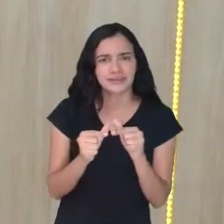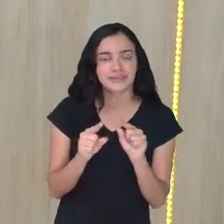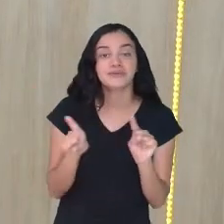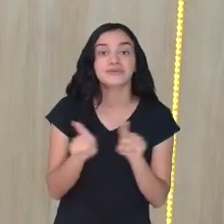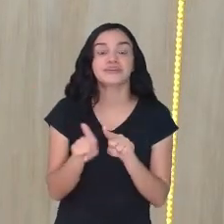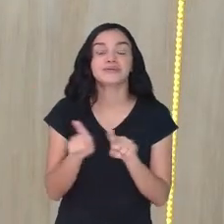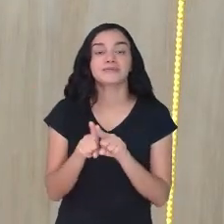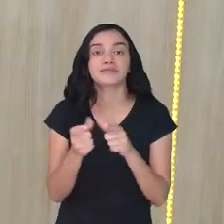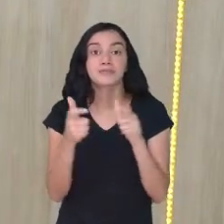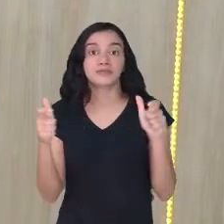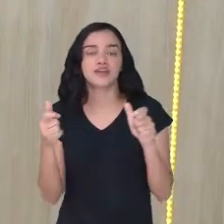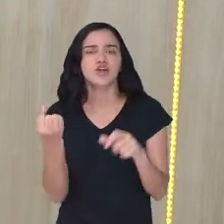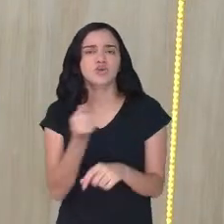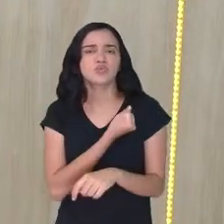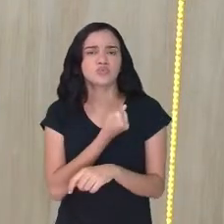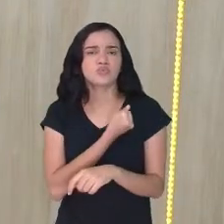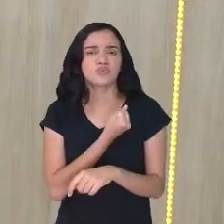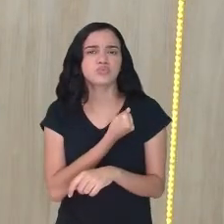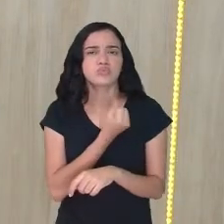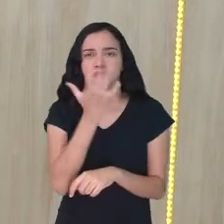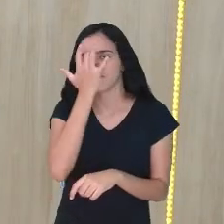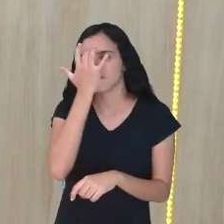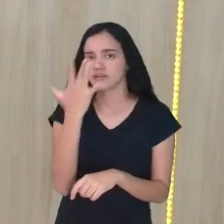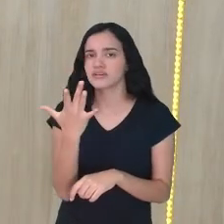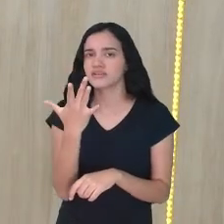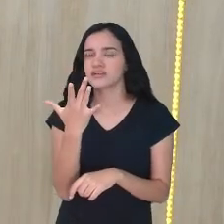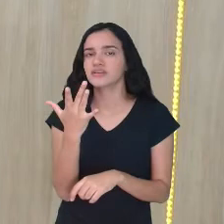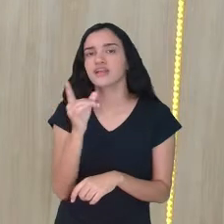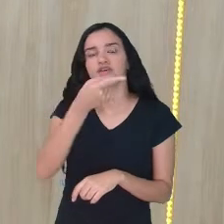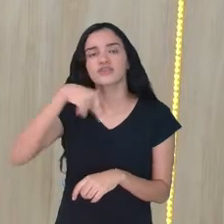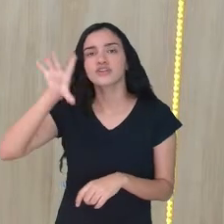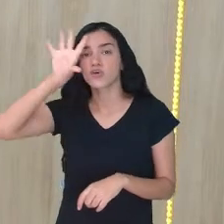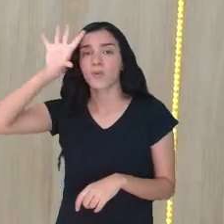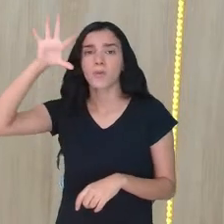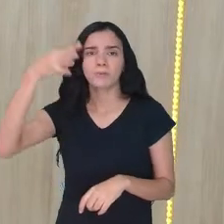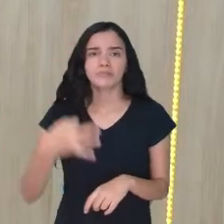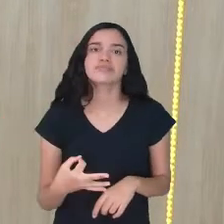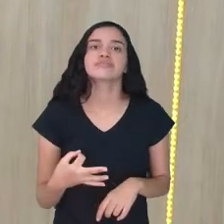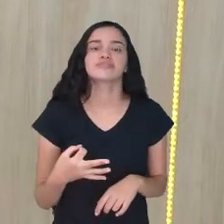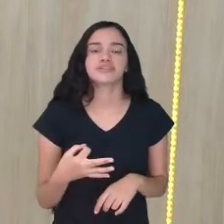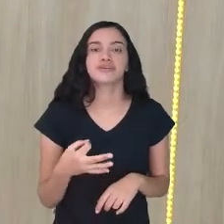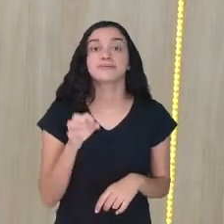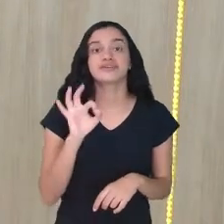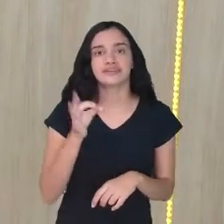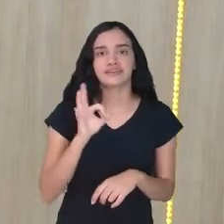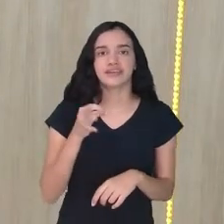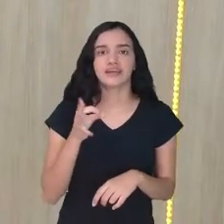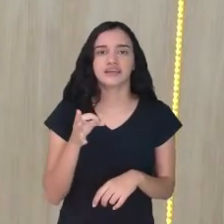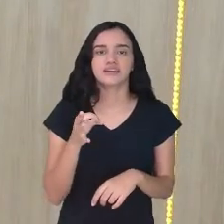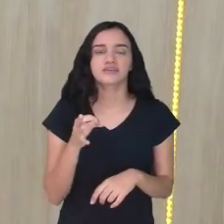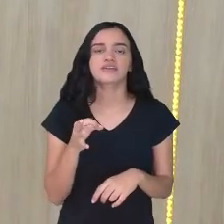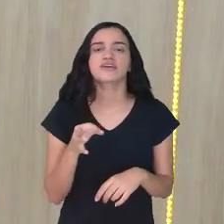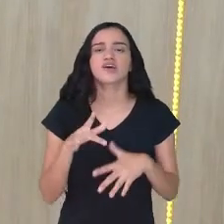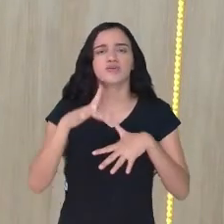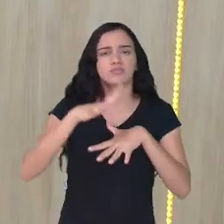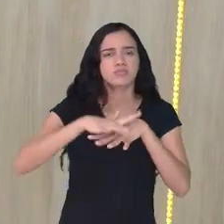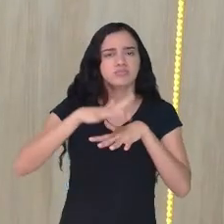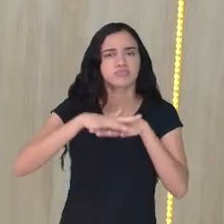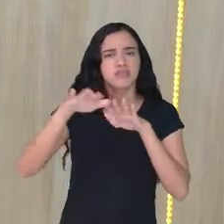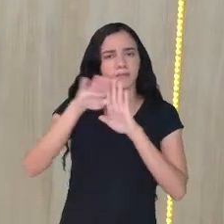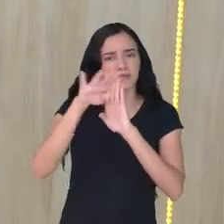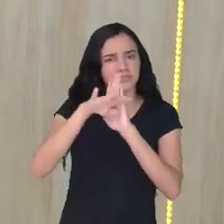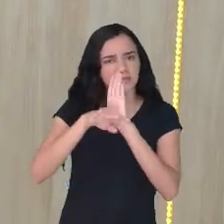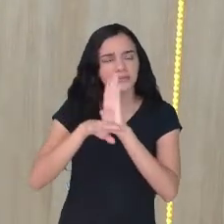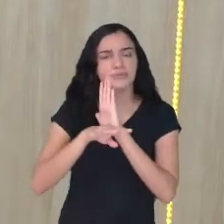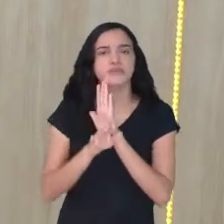grandes. Esses números, eles é para facilitar vocês compreenderem, certo? As contas, né? Isso aqui não